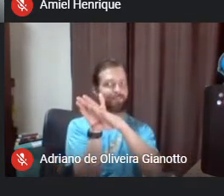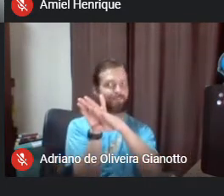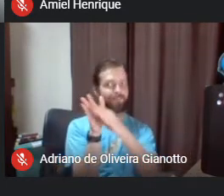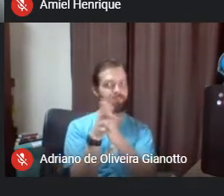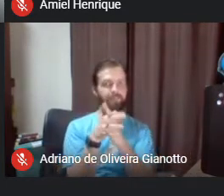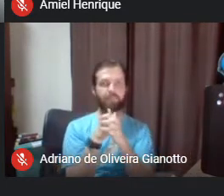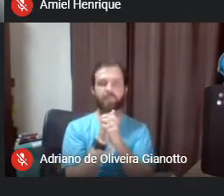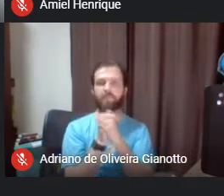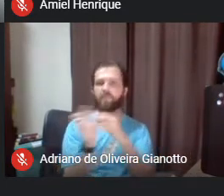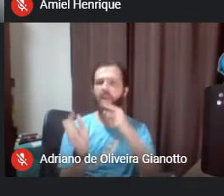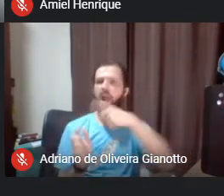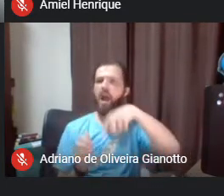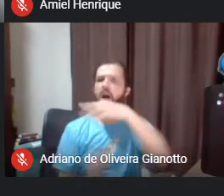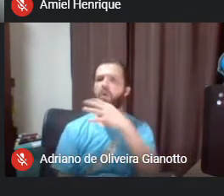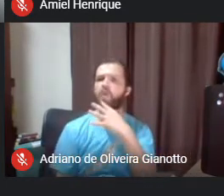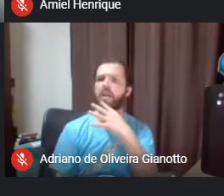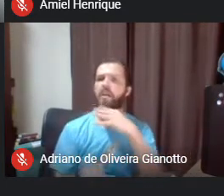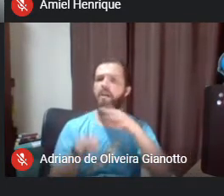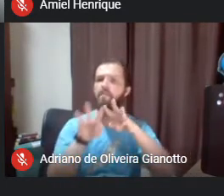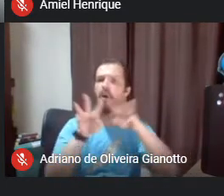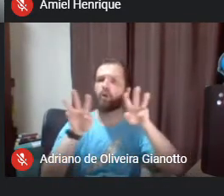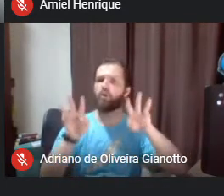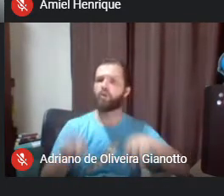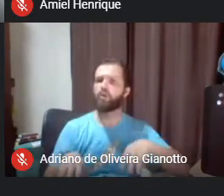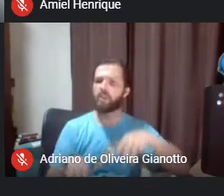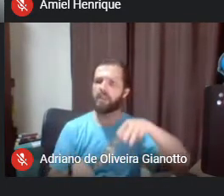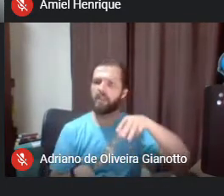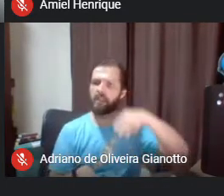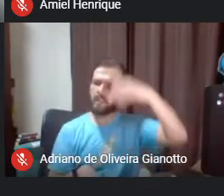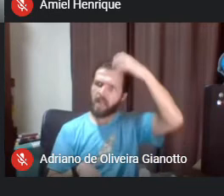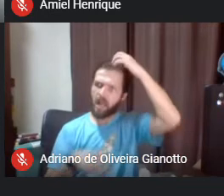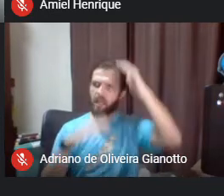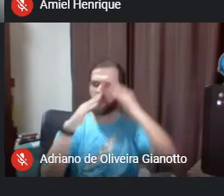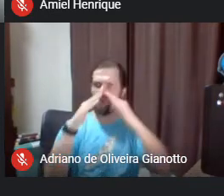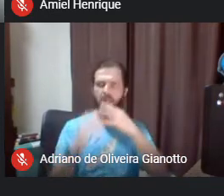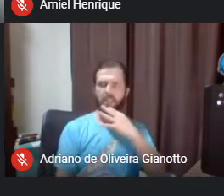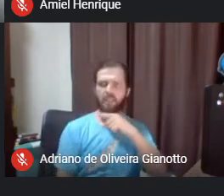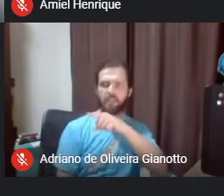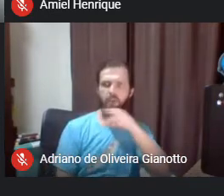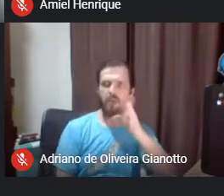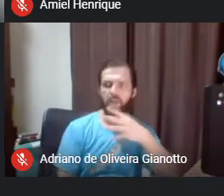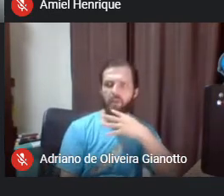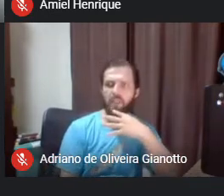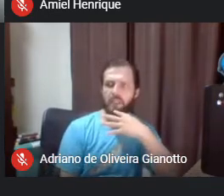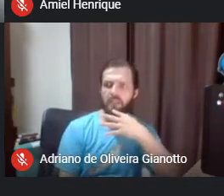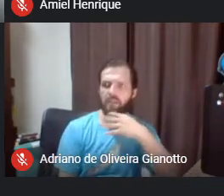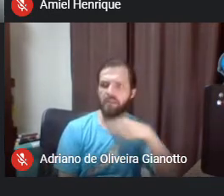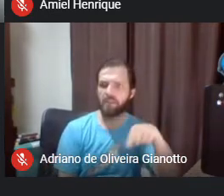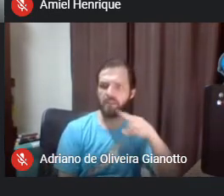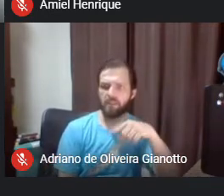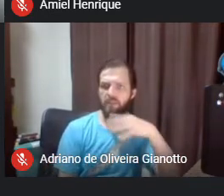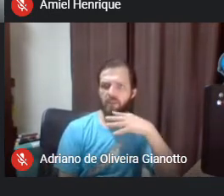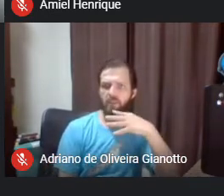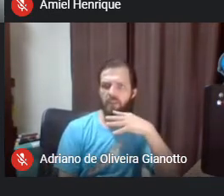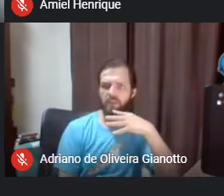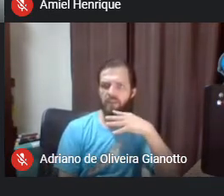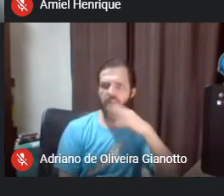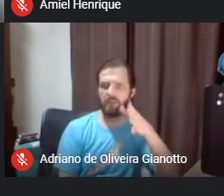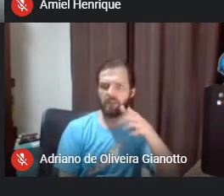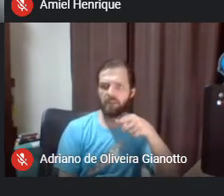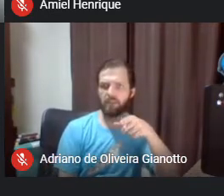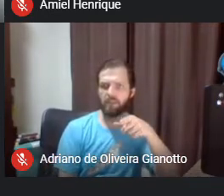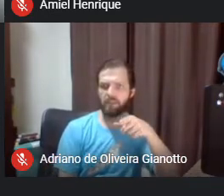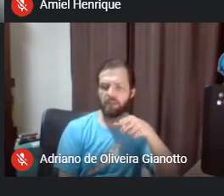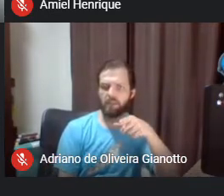um dia só. Chegando em Teresópolis, não sei se vocês conhecem o museu onde foi a casa do